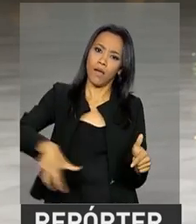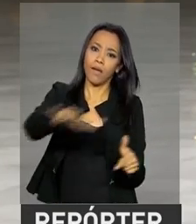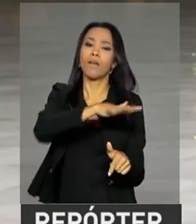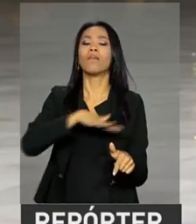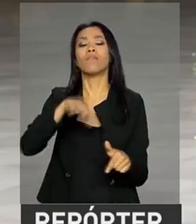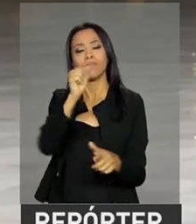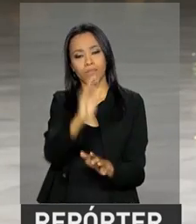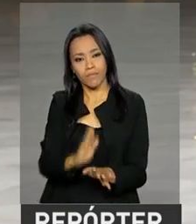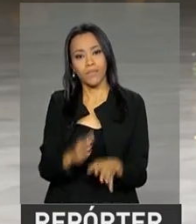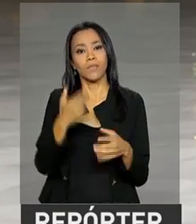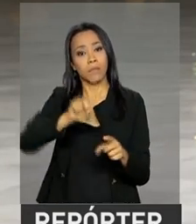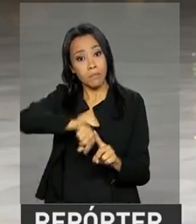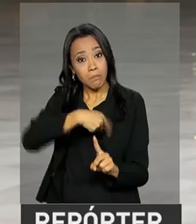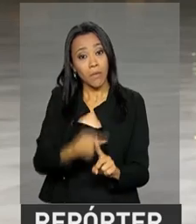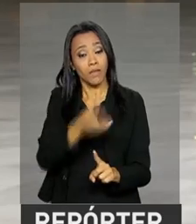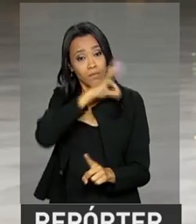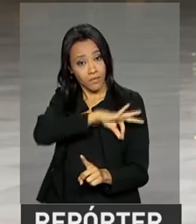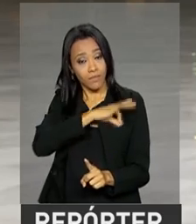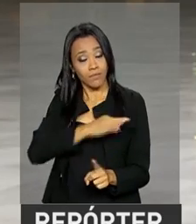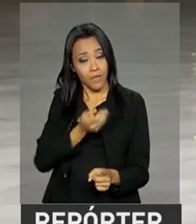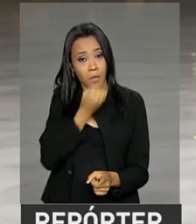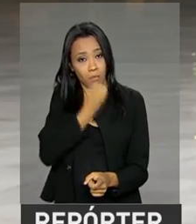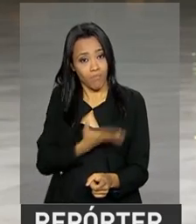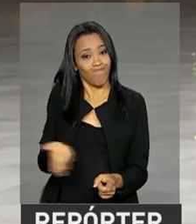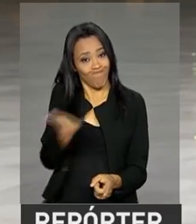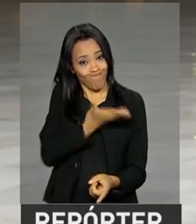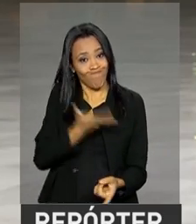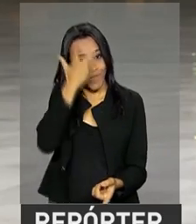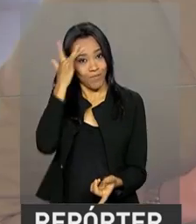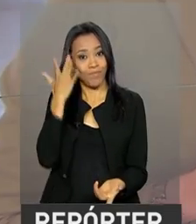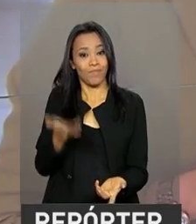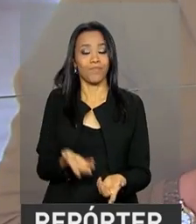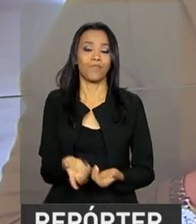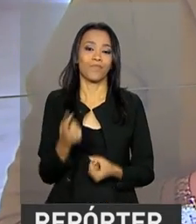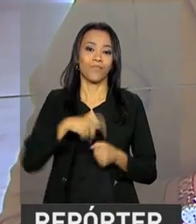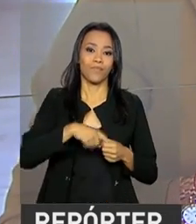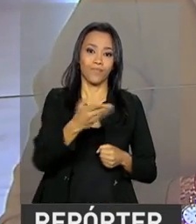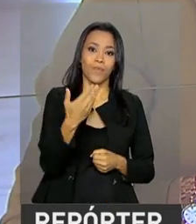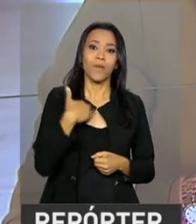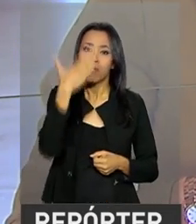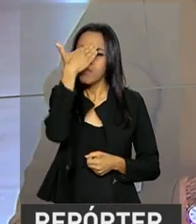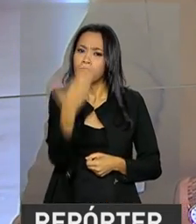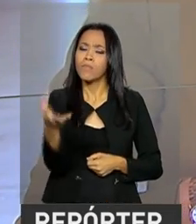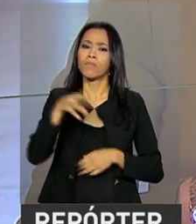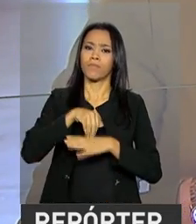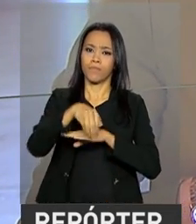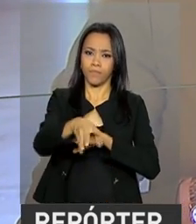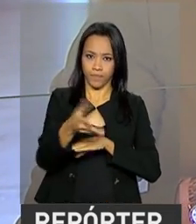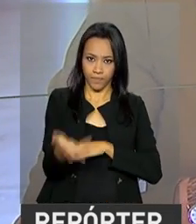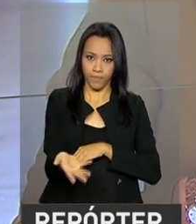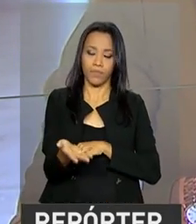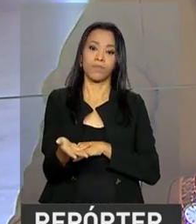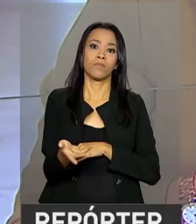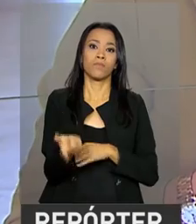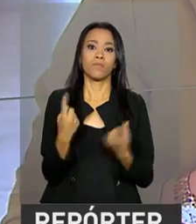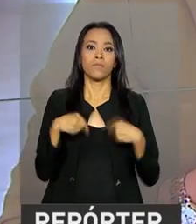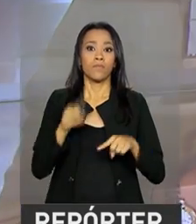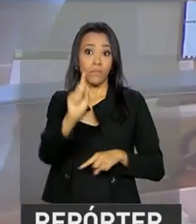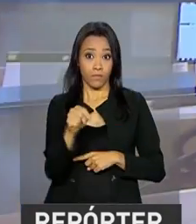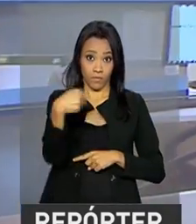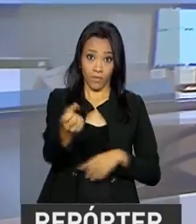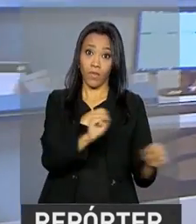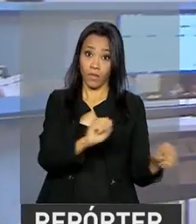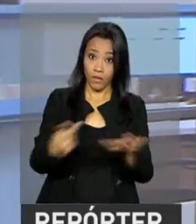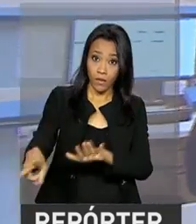país e mais renda para a população eu volto com você Leandro que Mara Obrigado pelas suas informações Olha a partir da